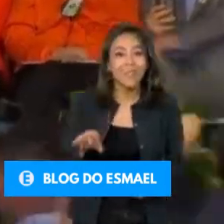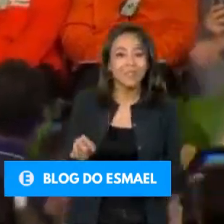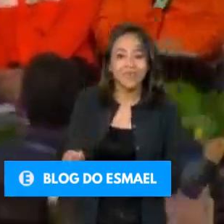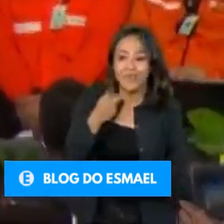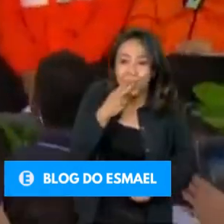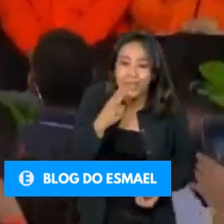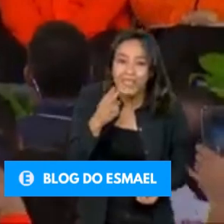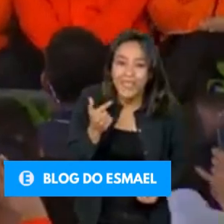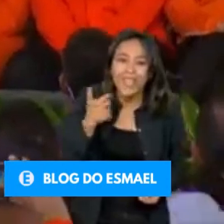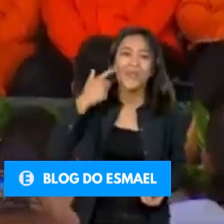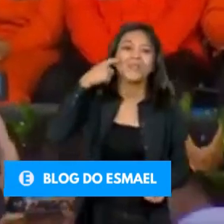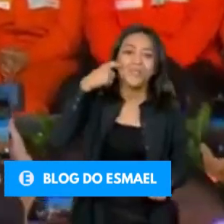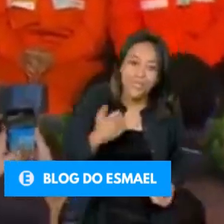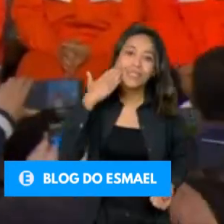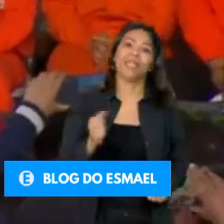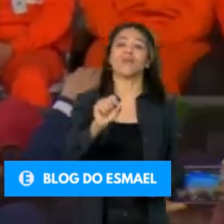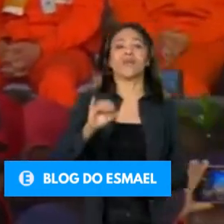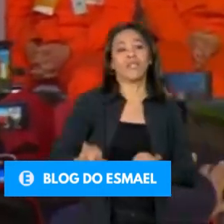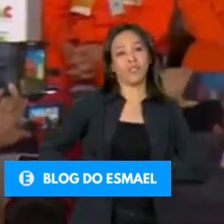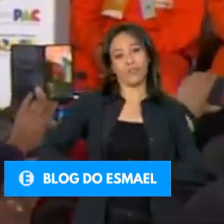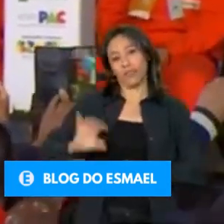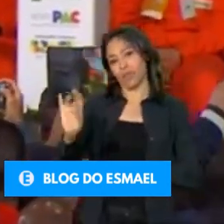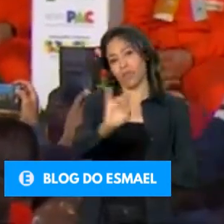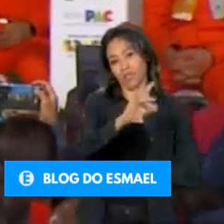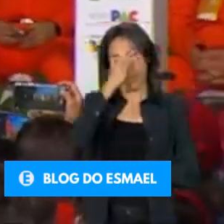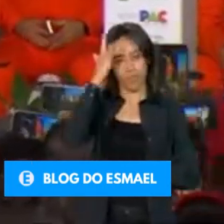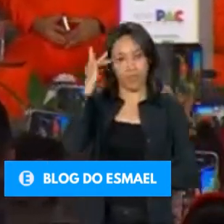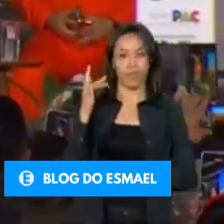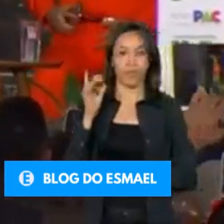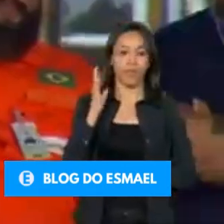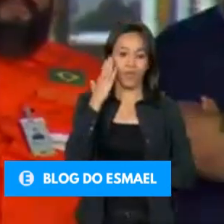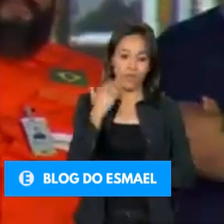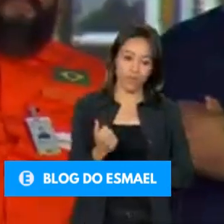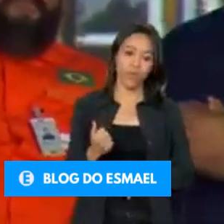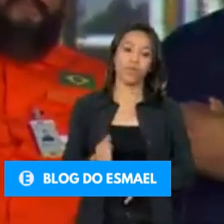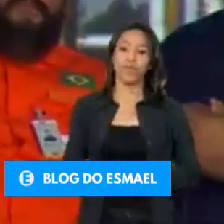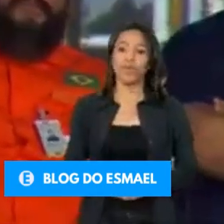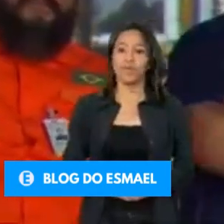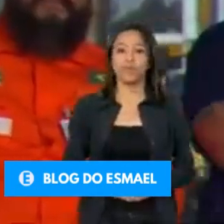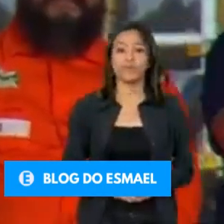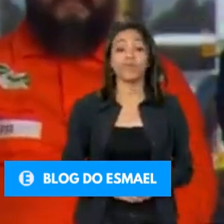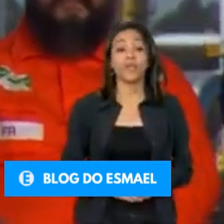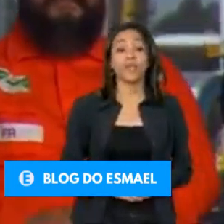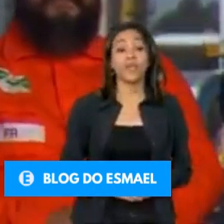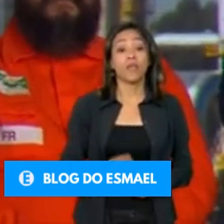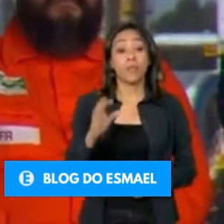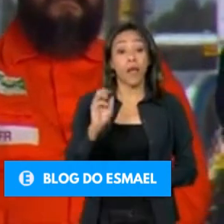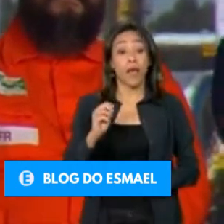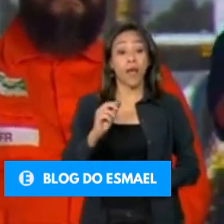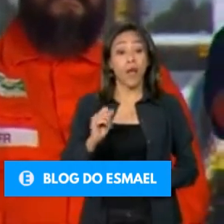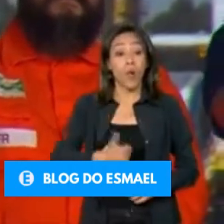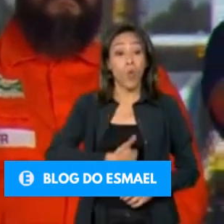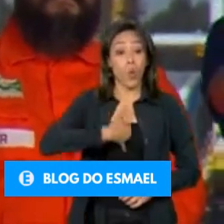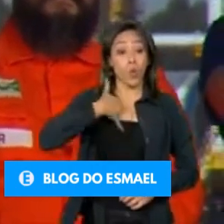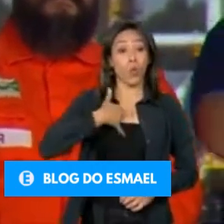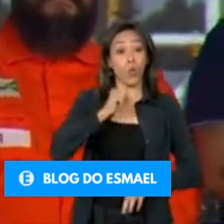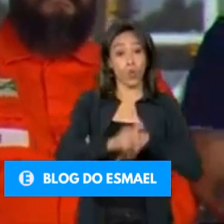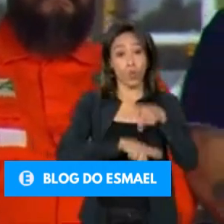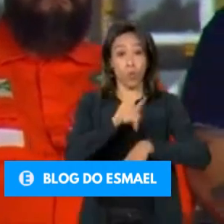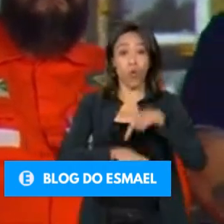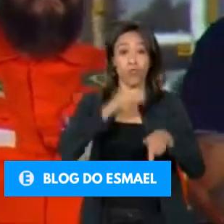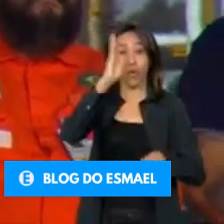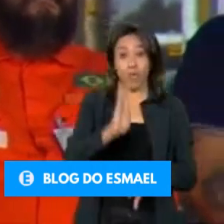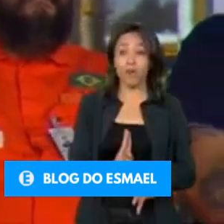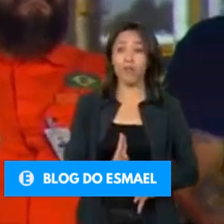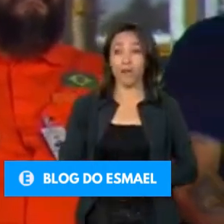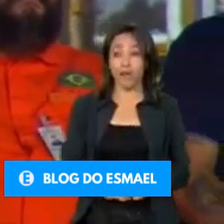seja, então eu sei o que é o sofrimento de cada um de nós. E eu votei para recuperar o orgulho do povo brasileiro, para recuperar